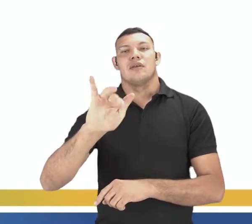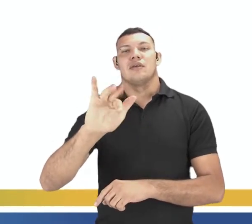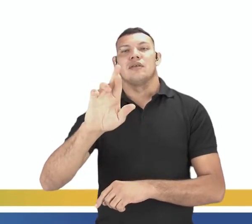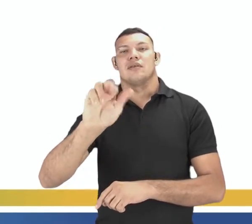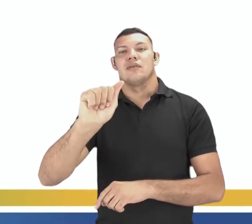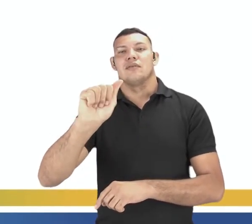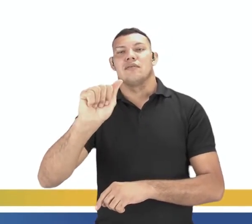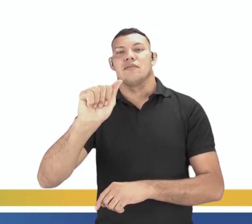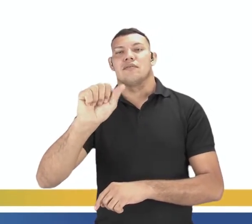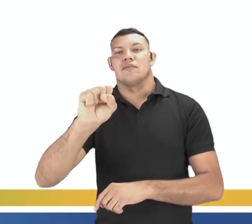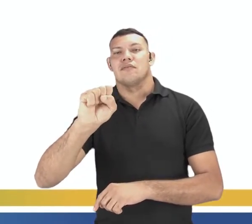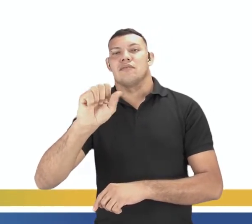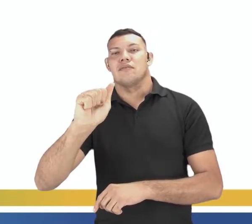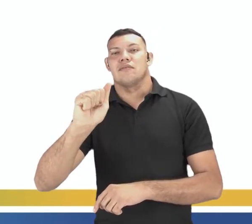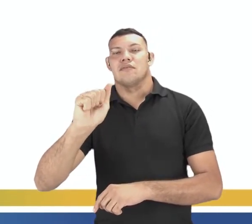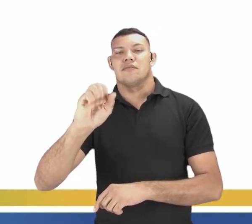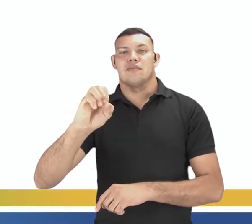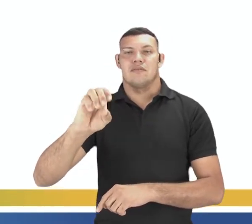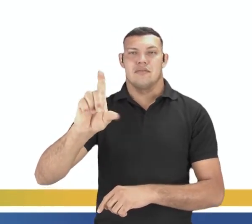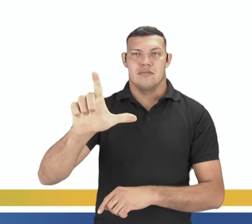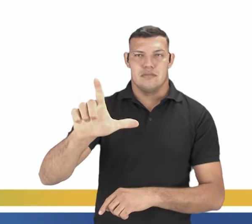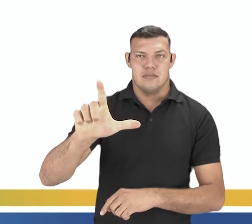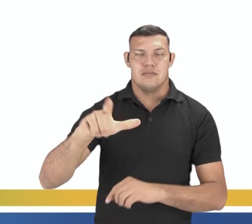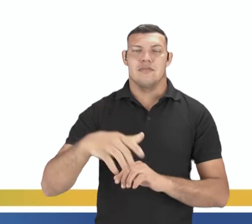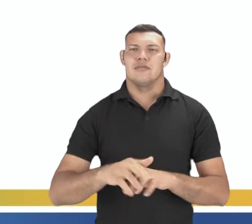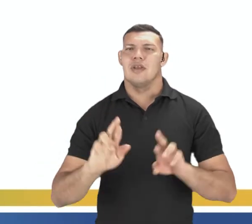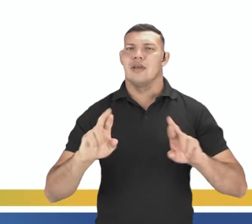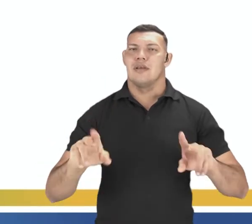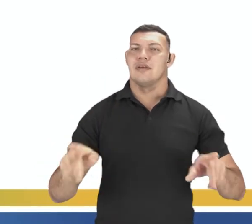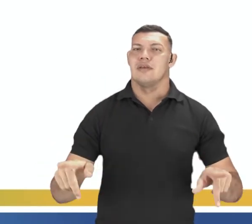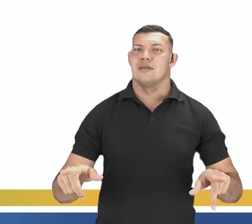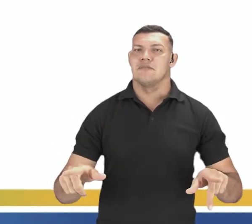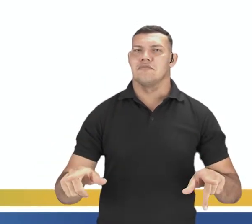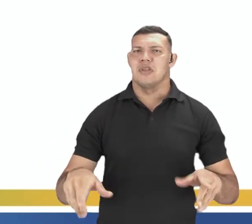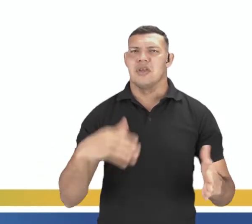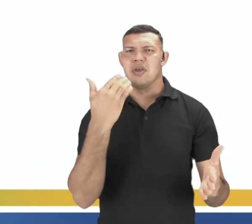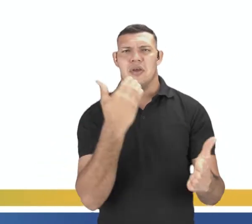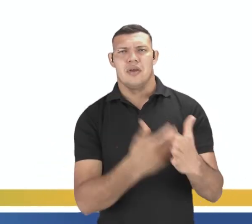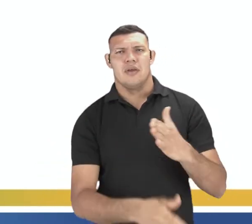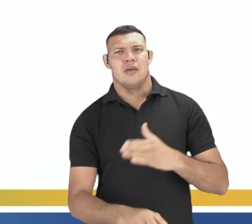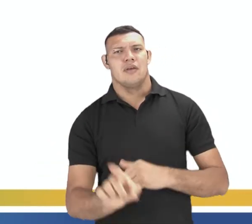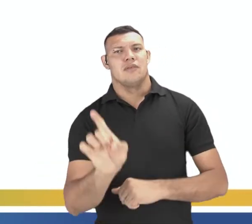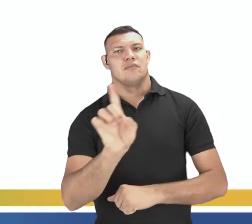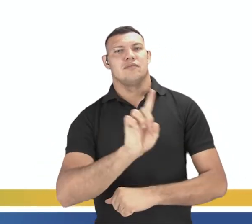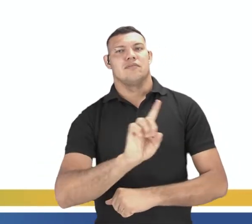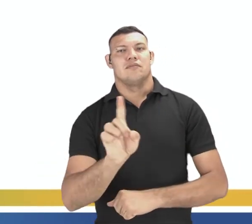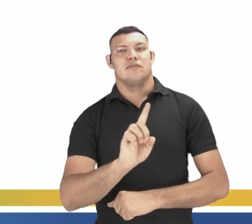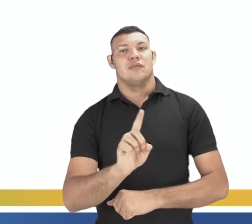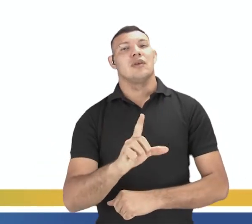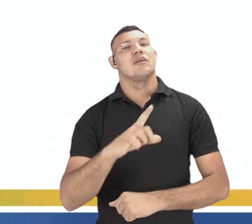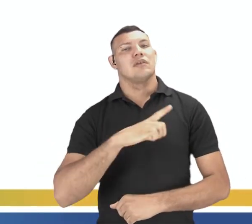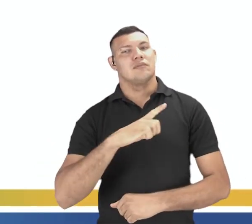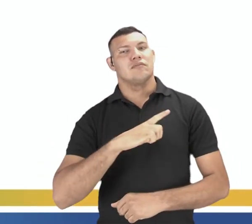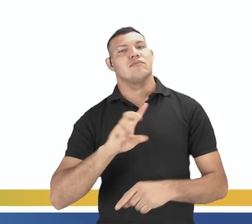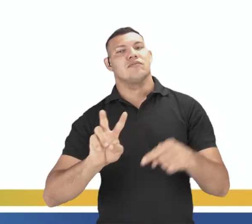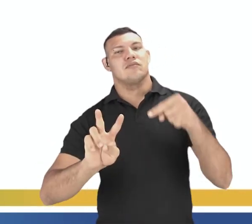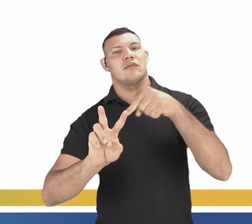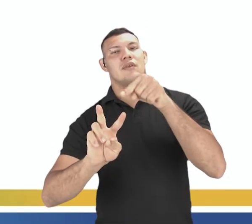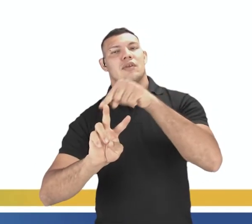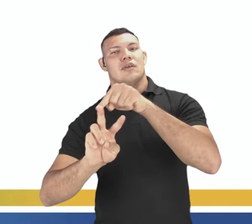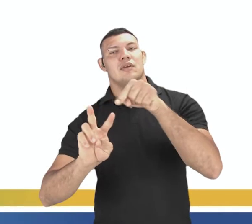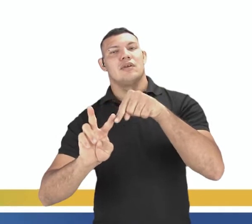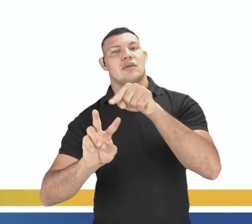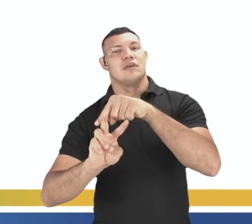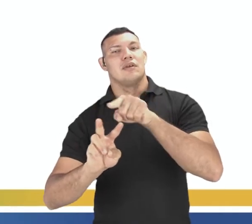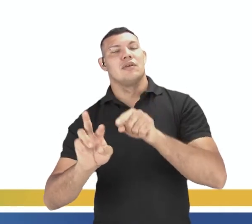palavras para formar apenas uma. Qual é a diferença? É que aqui nós temos dois radicais. Enquanto na